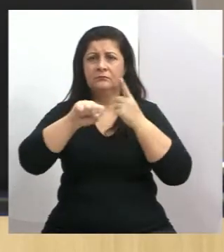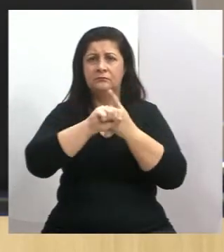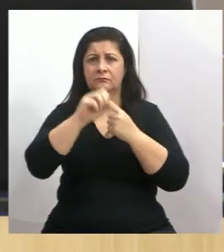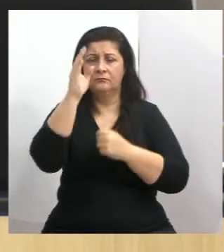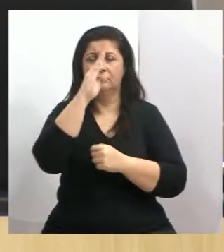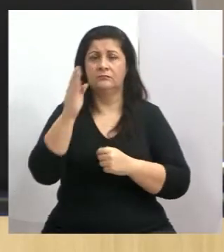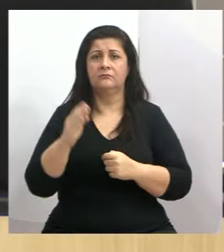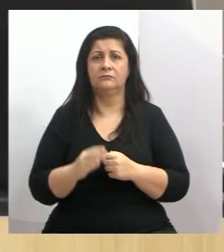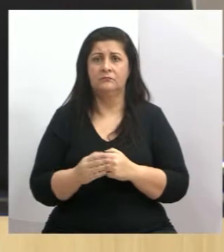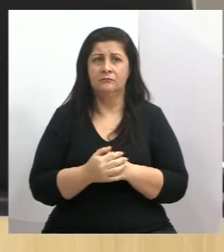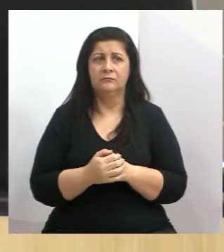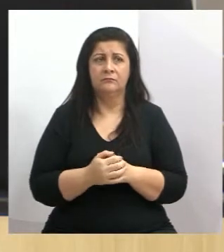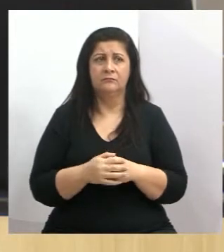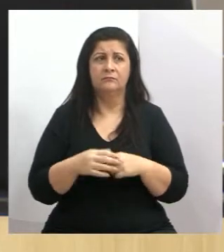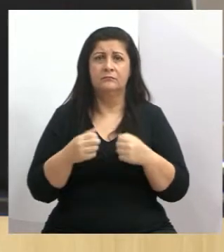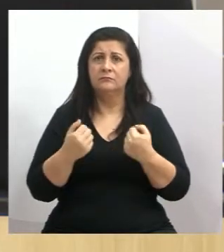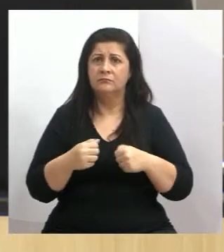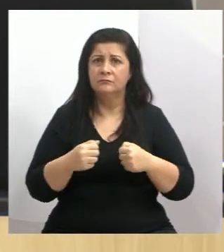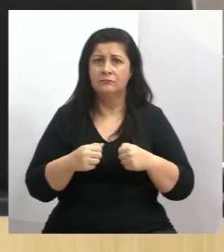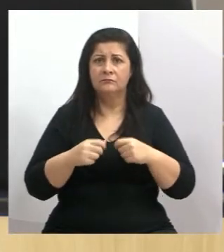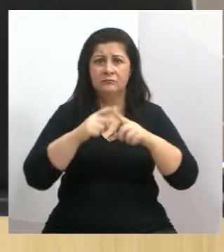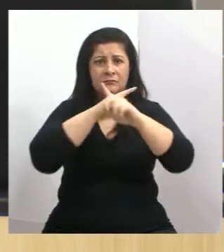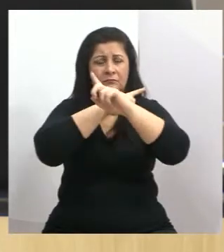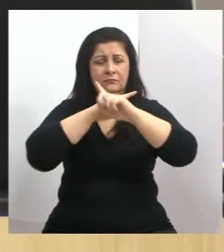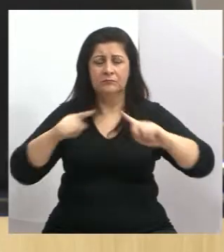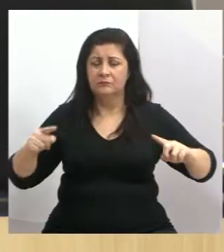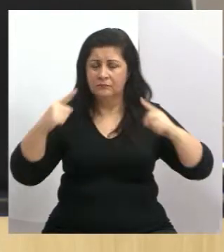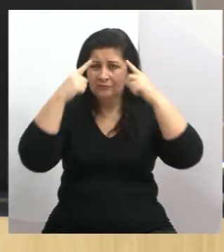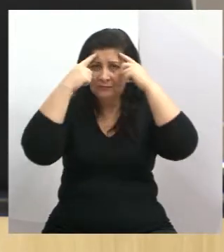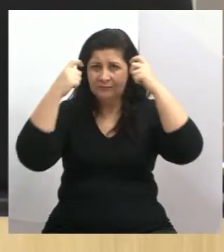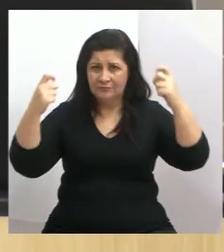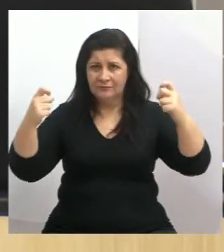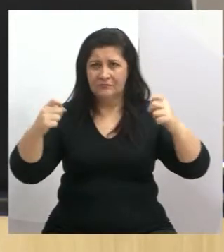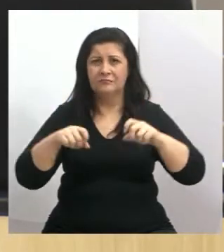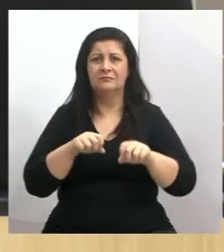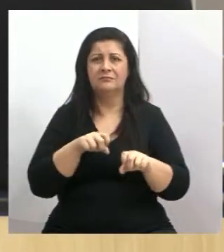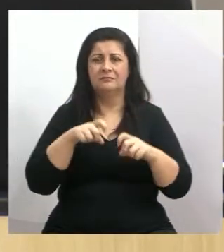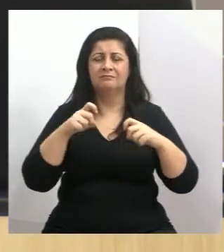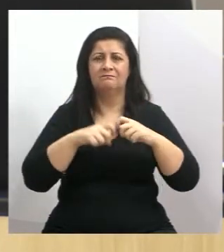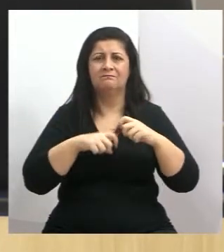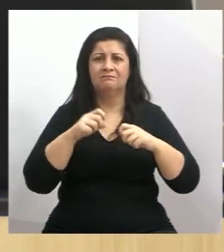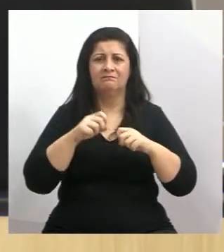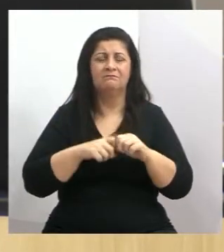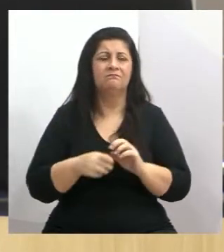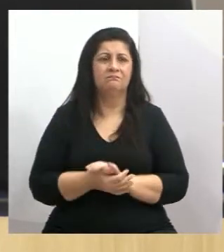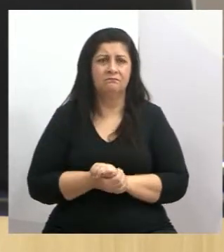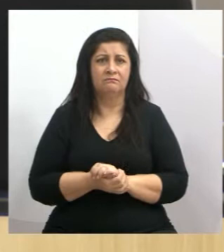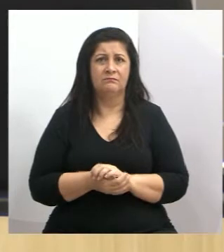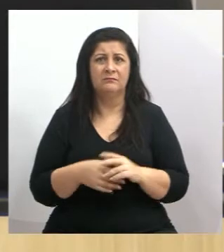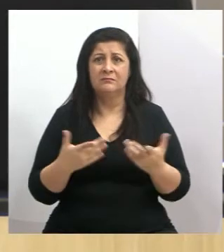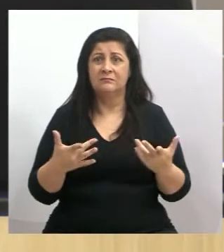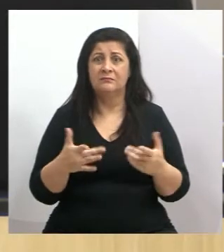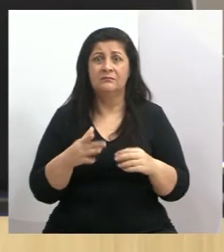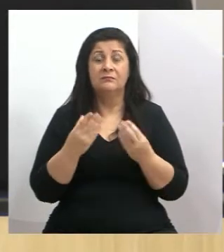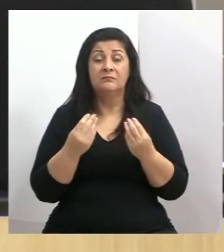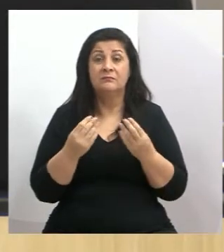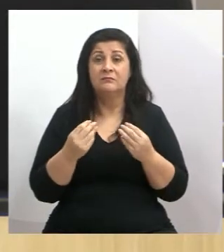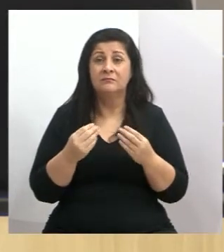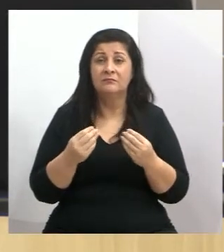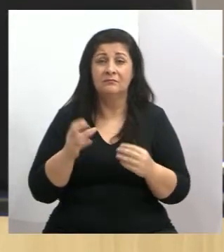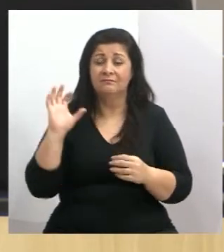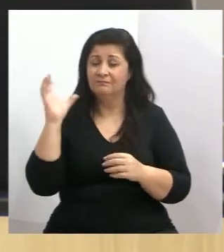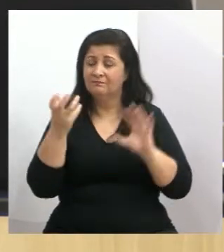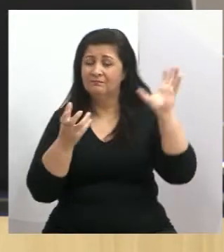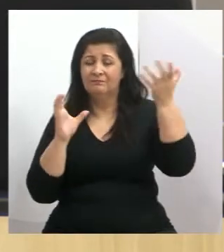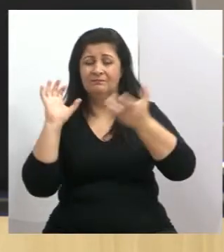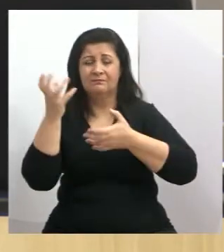necessidade da prevenção à violência sexual de acordo com os dados da secretaria de summanus é assustador o número de casos de